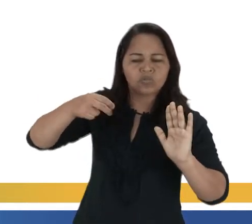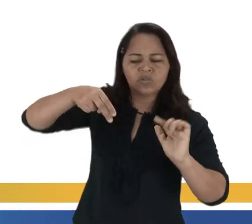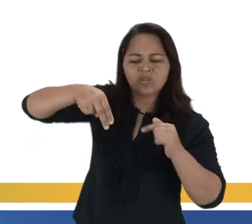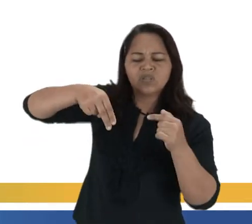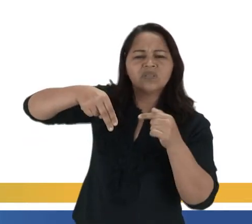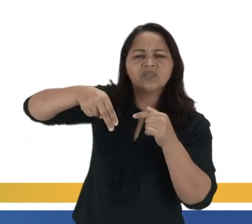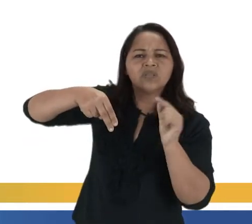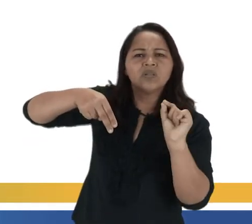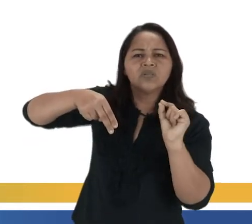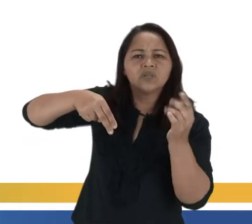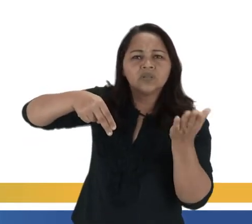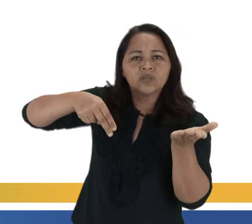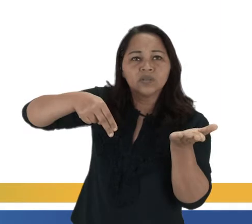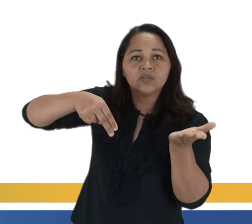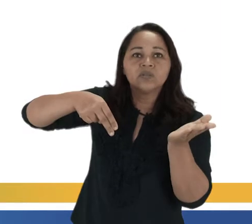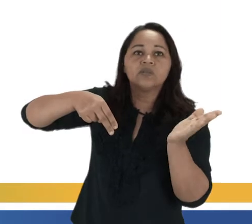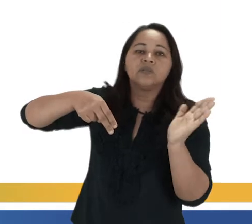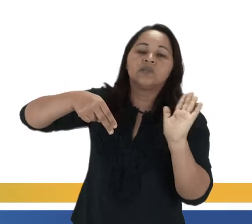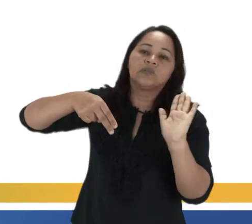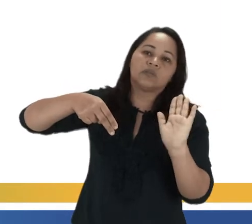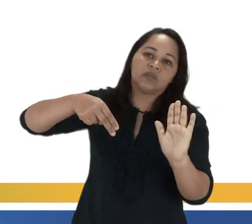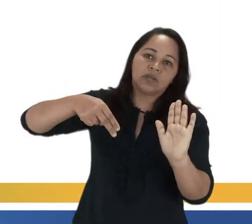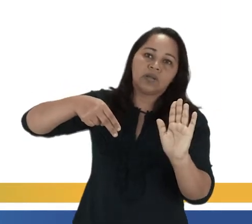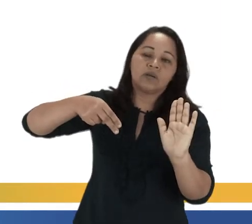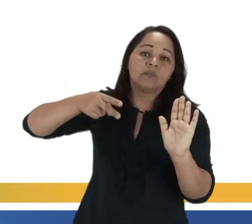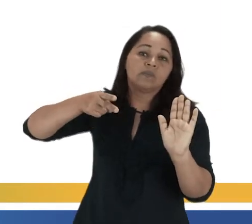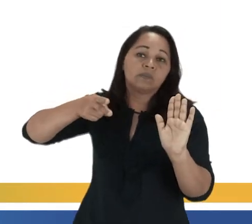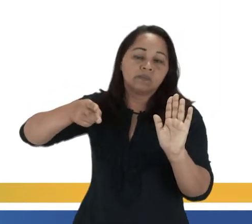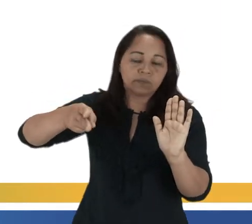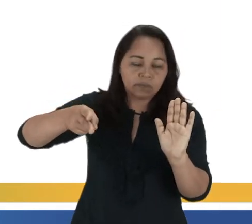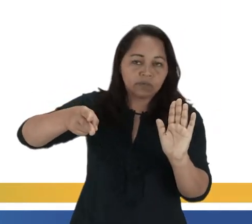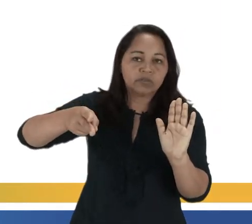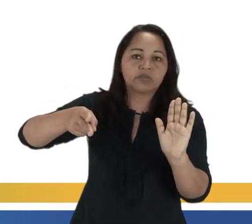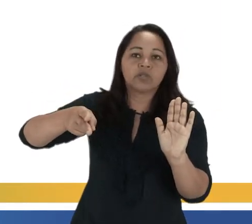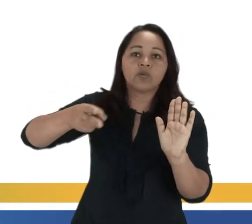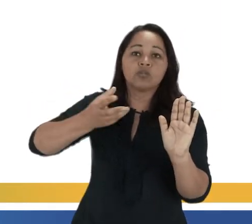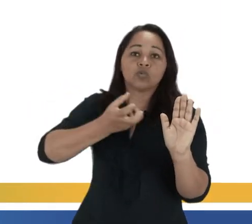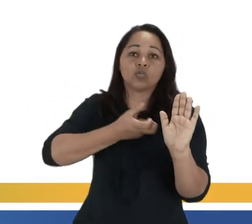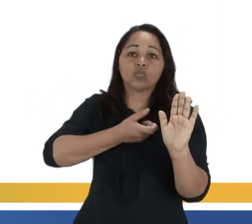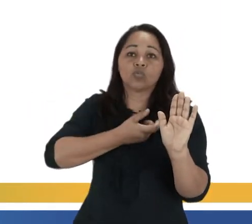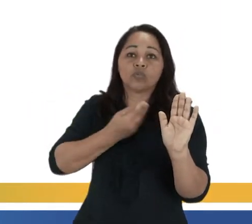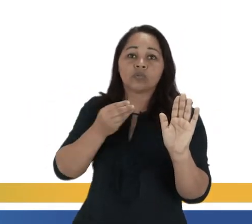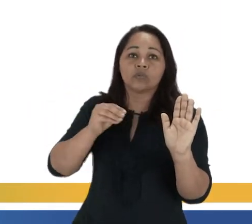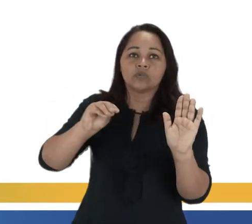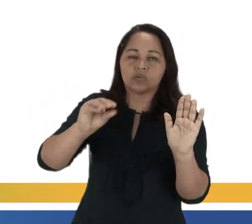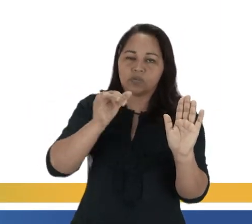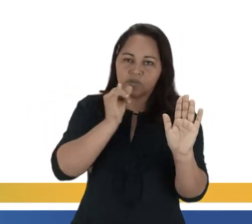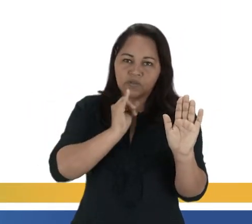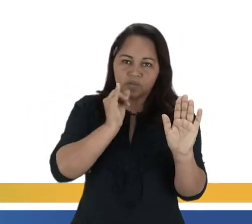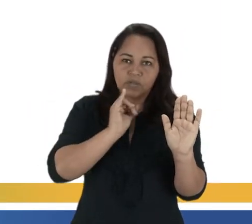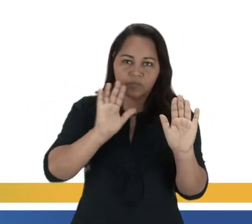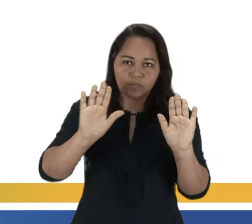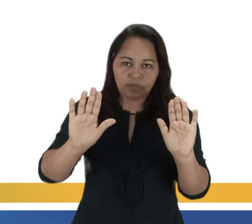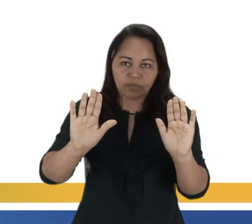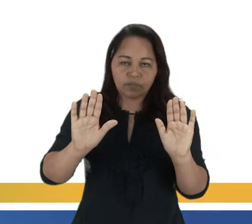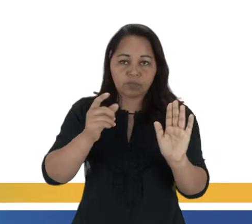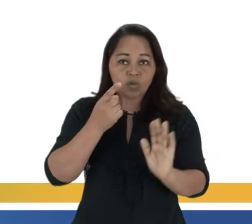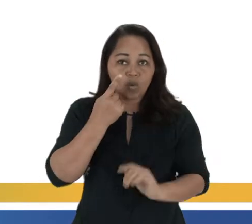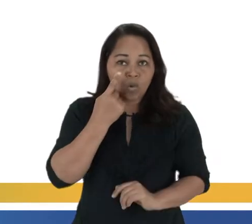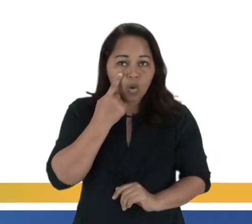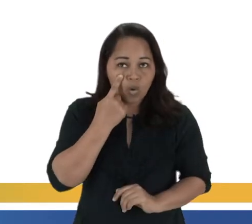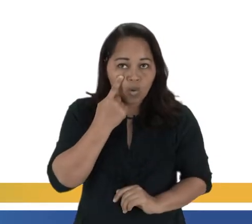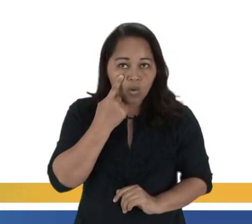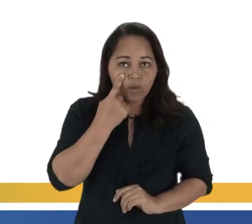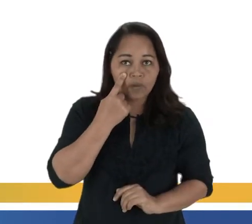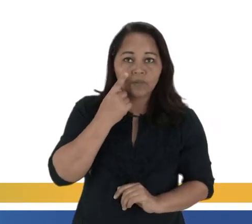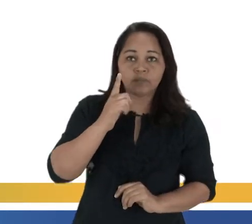vai representar a posição do termo na nossa sequência. Por exemplo, aí, trabalhando com a